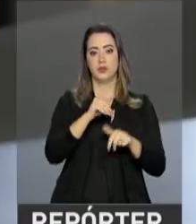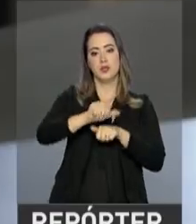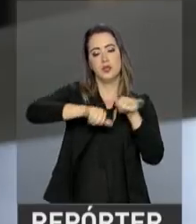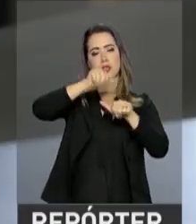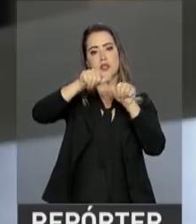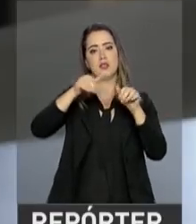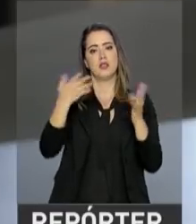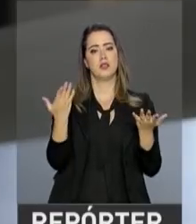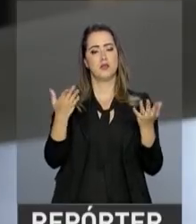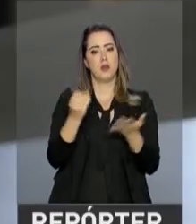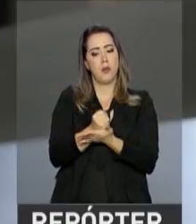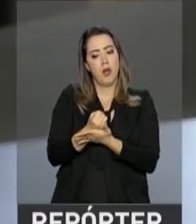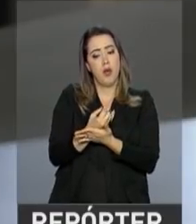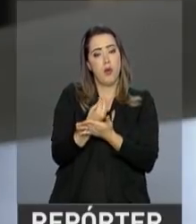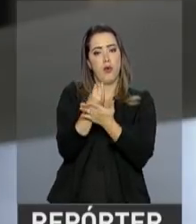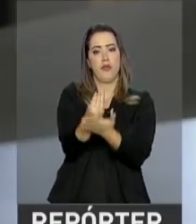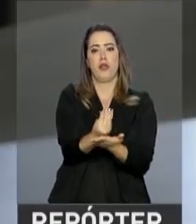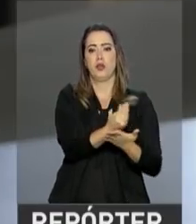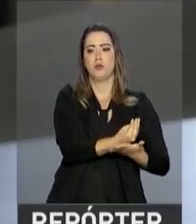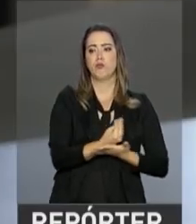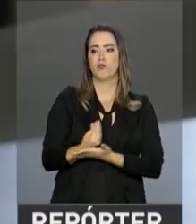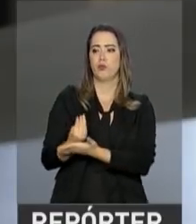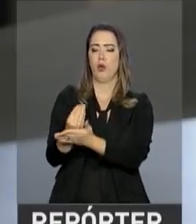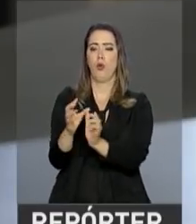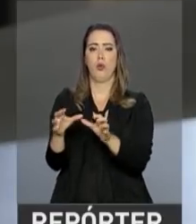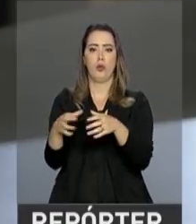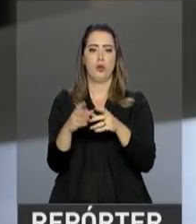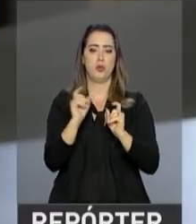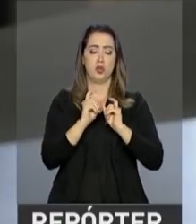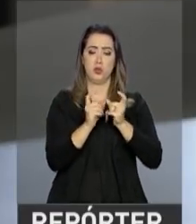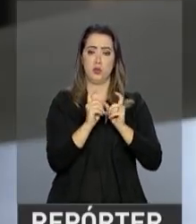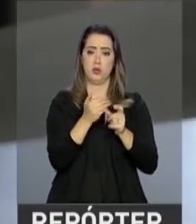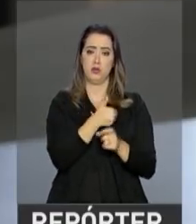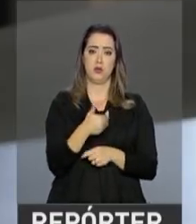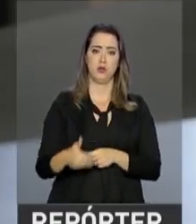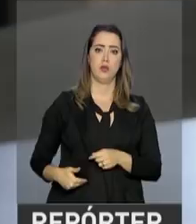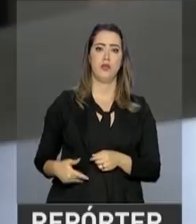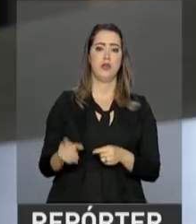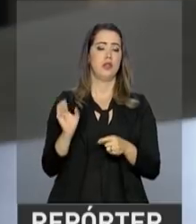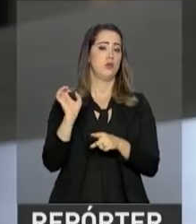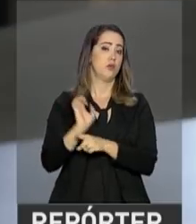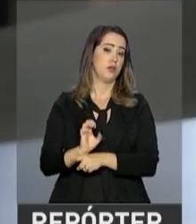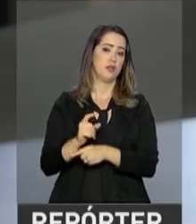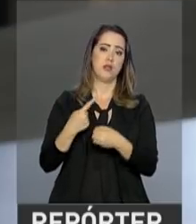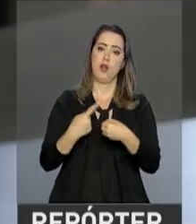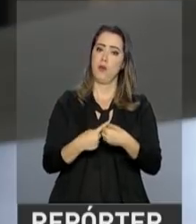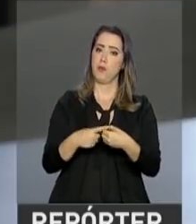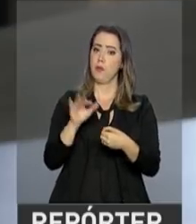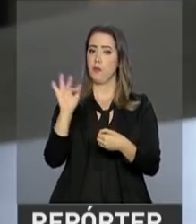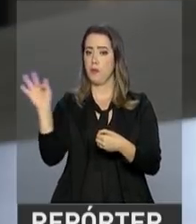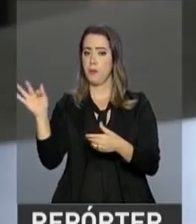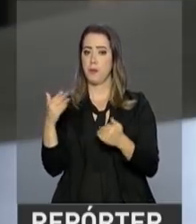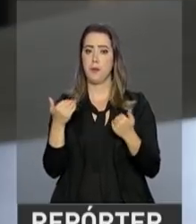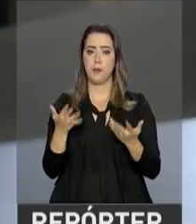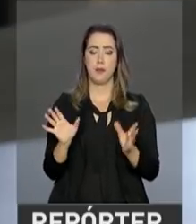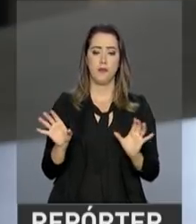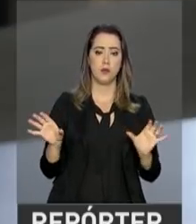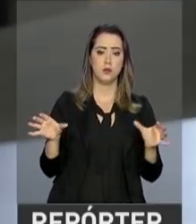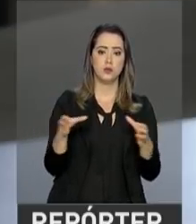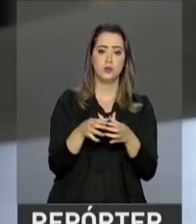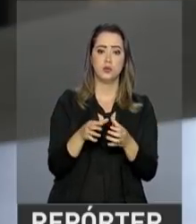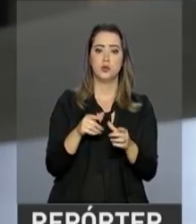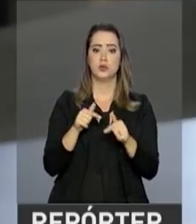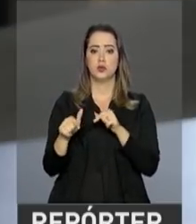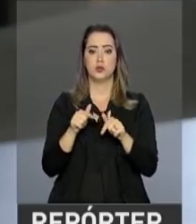absolutamente disponível para todo o conjunto de gestores públicos né e estaduais municipais federais porque não dizer conjunto de iniciativas